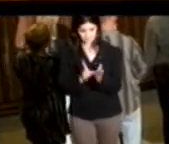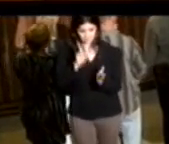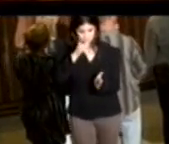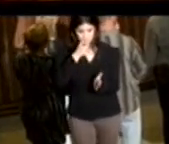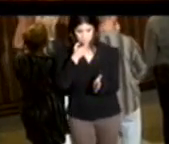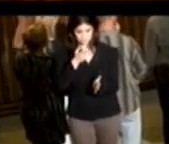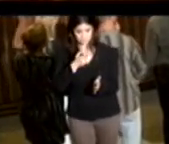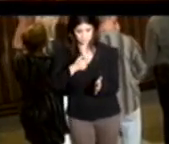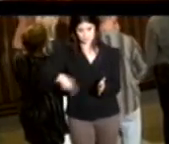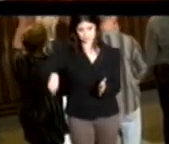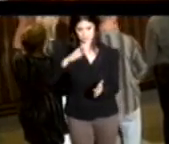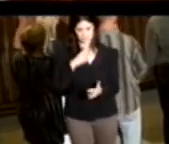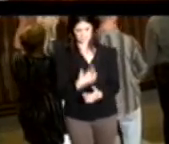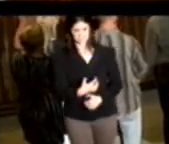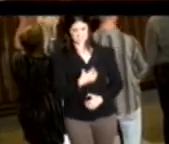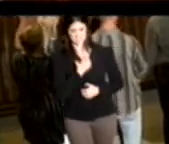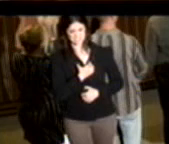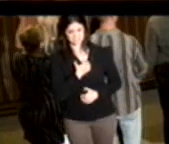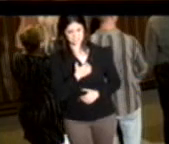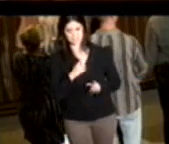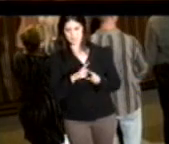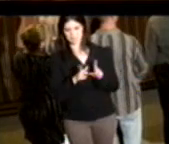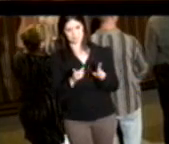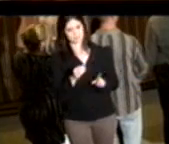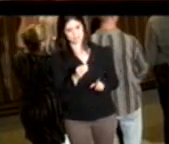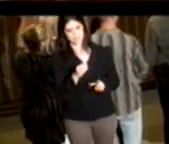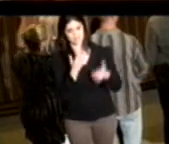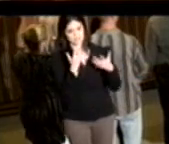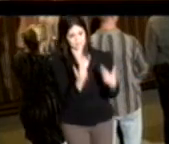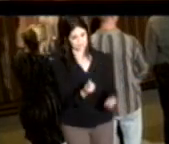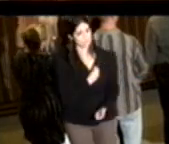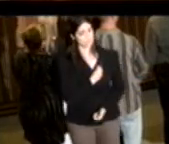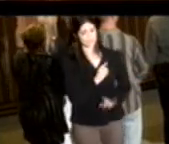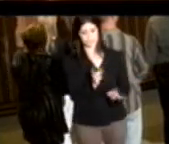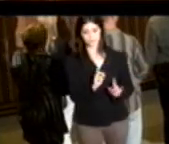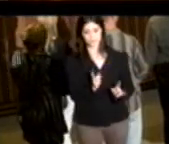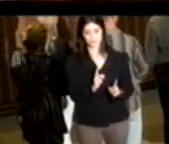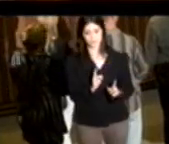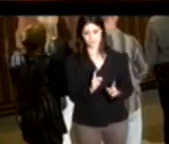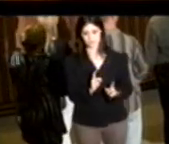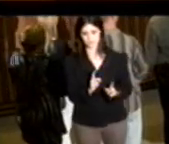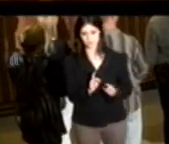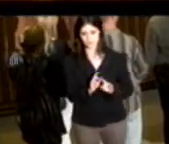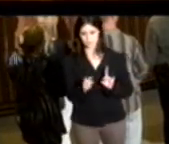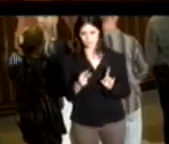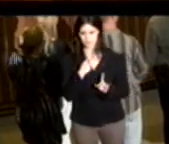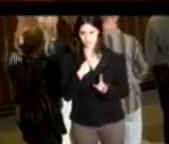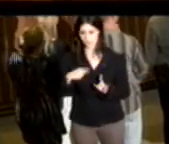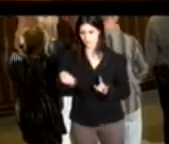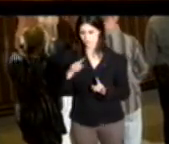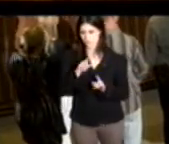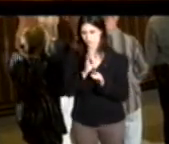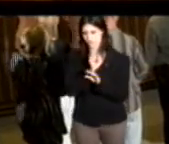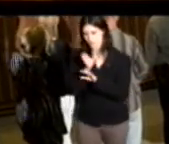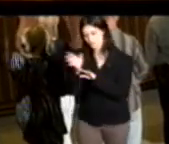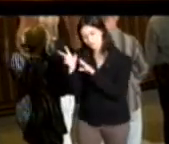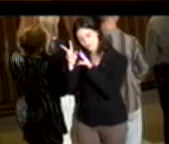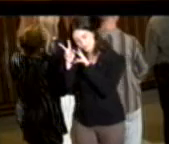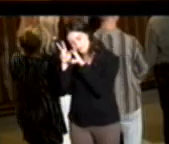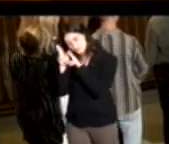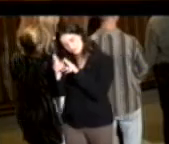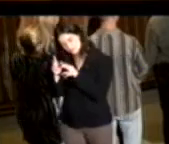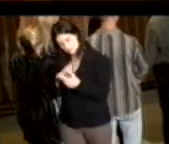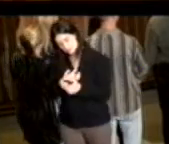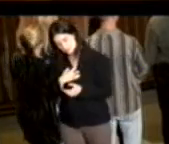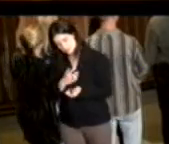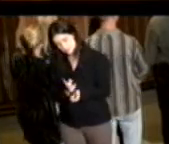pequeis, mas não se põe o sol sobre a sua ira. Então tem hora que o teu sangue vai subir de novo, mas